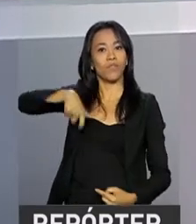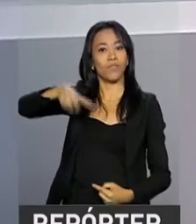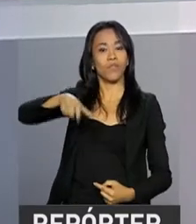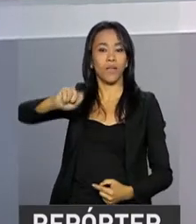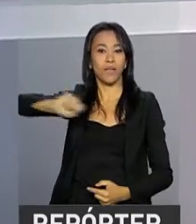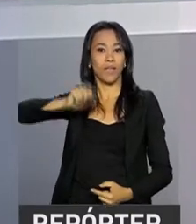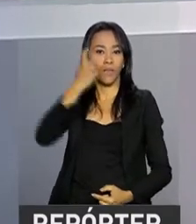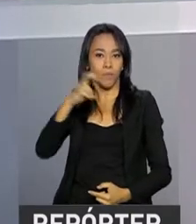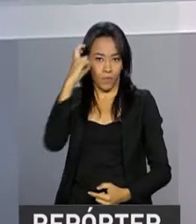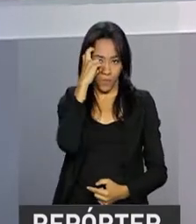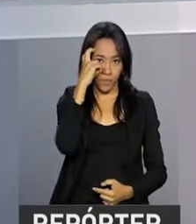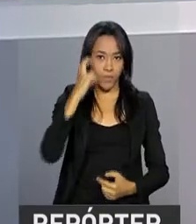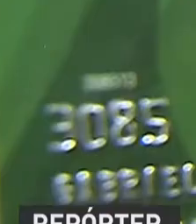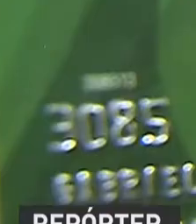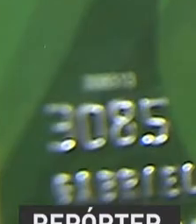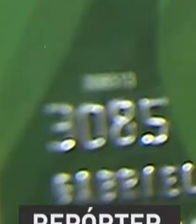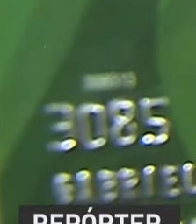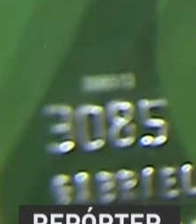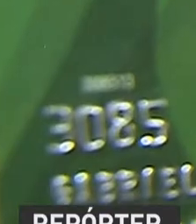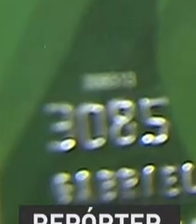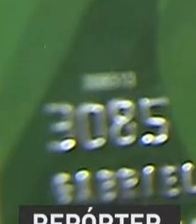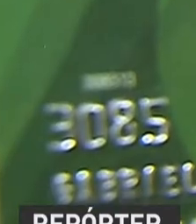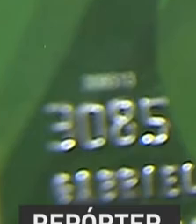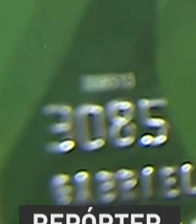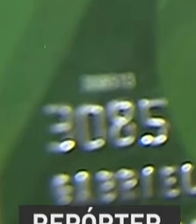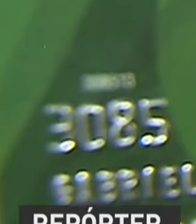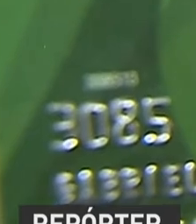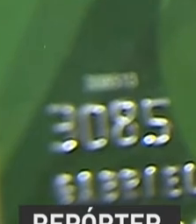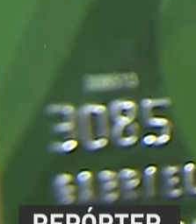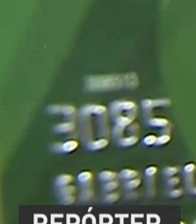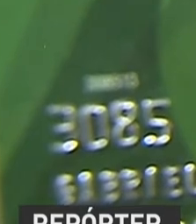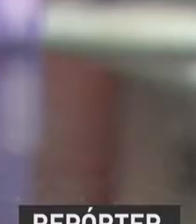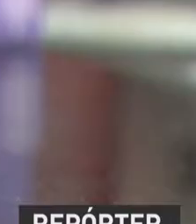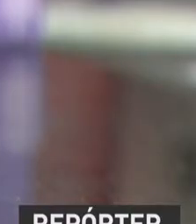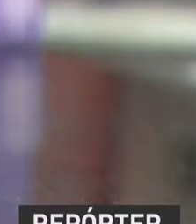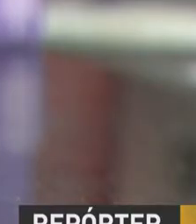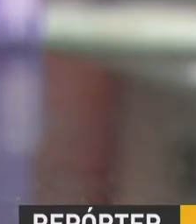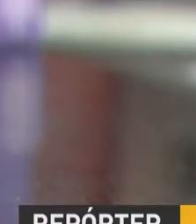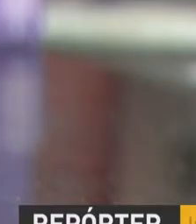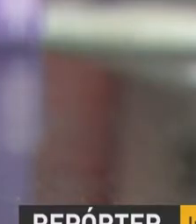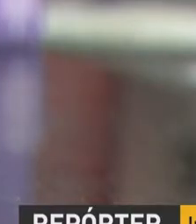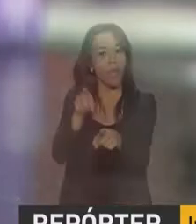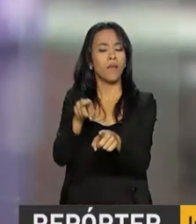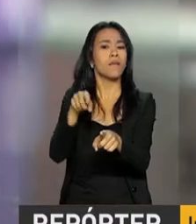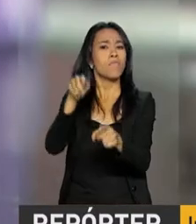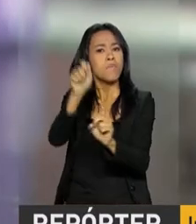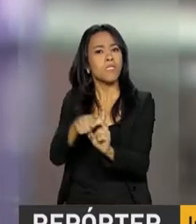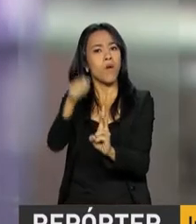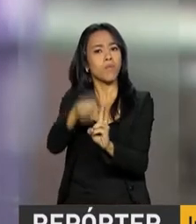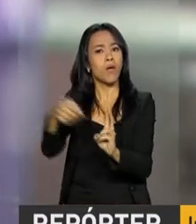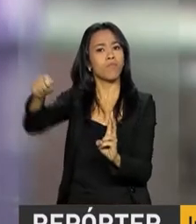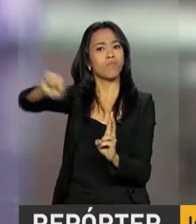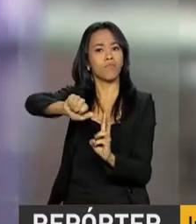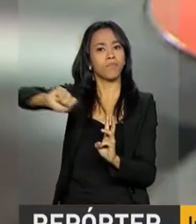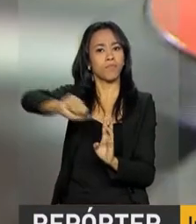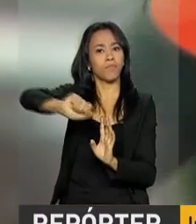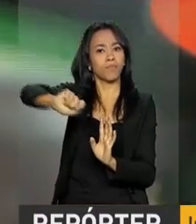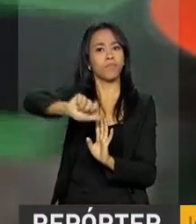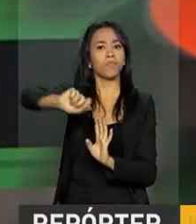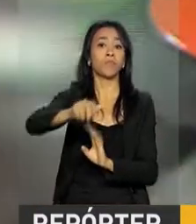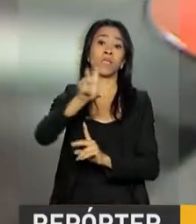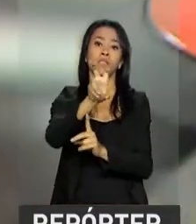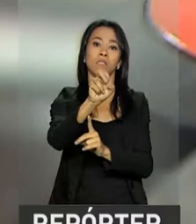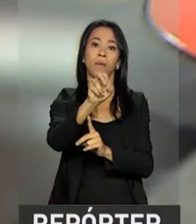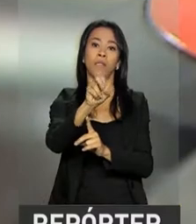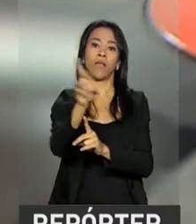cultura o vale cultura é um cartão magnético carregado mensalmente com 50 reais e o